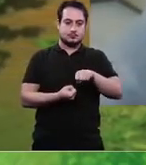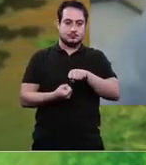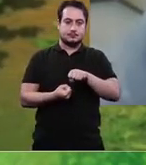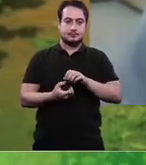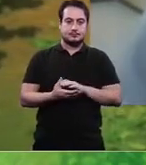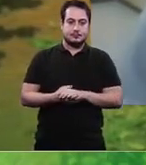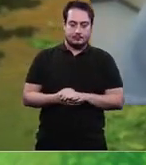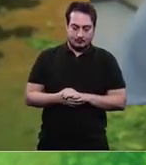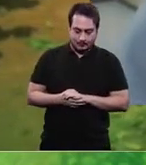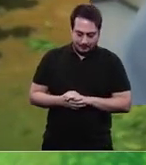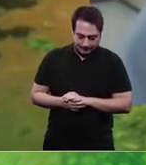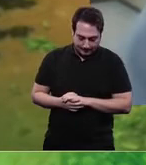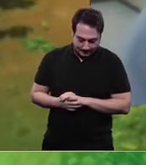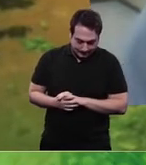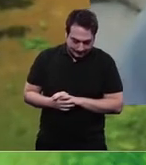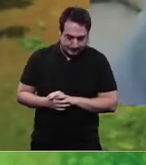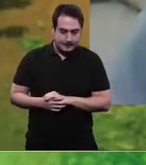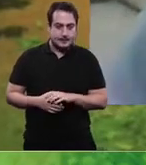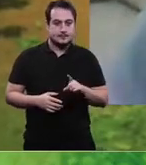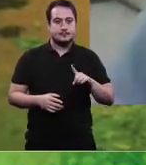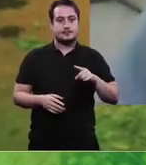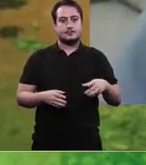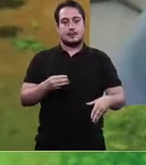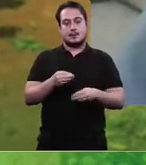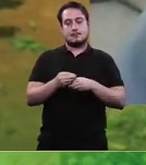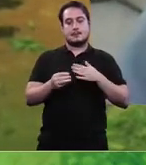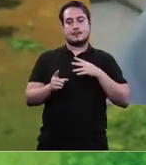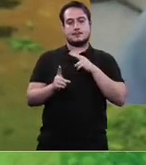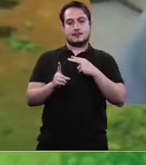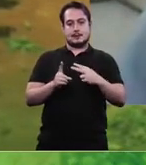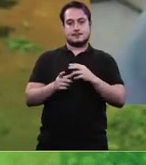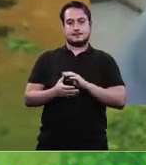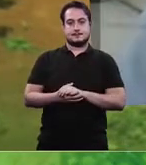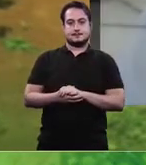da sustentabilidade. É essa a minha visão.